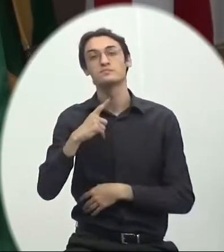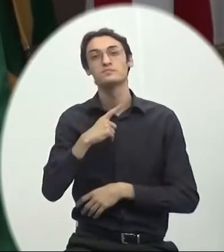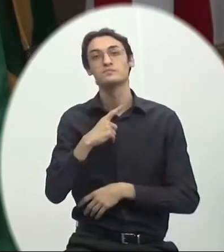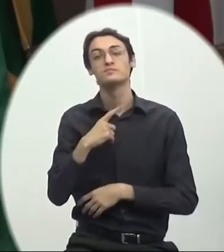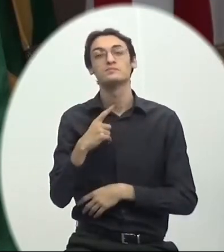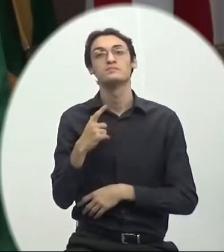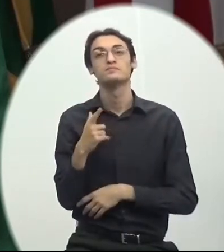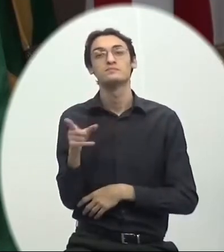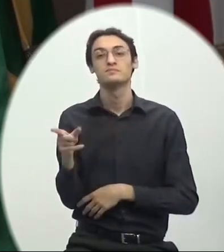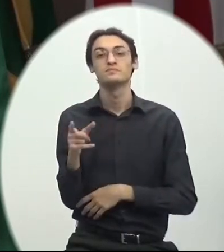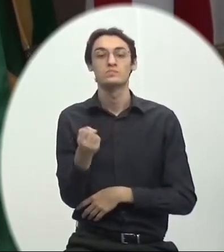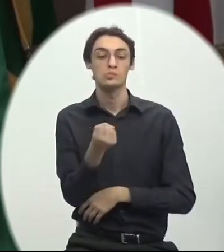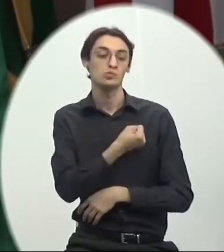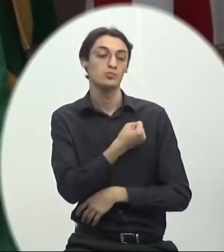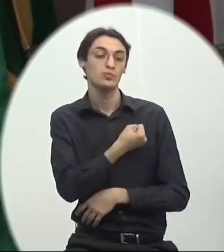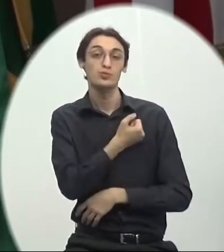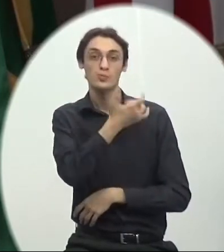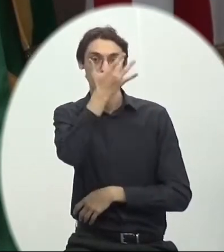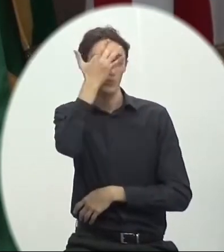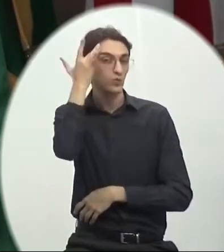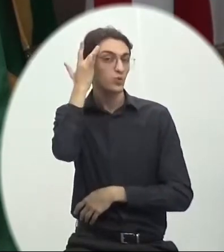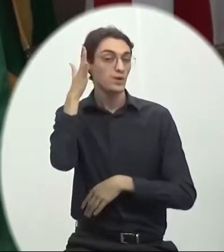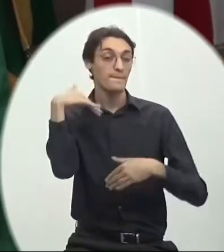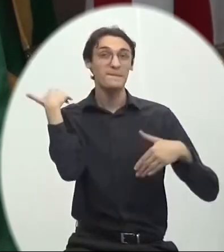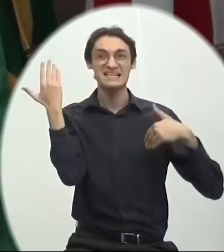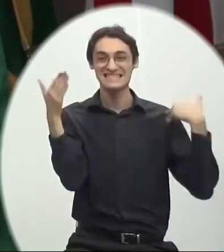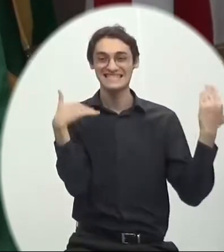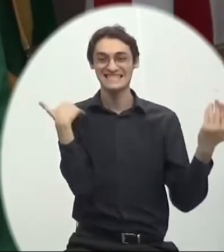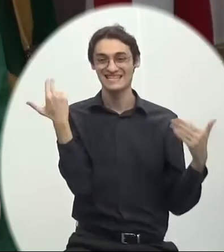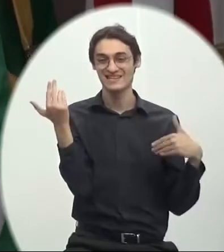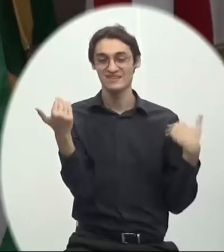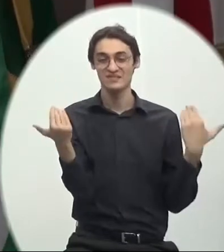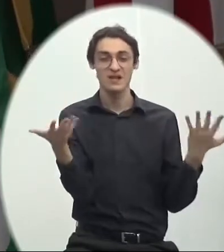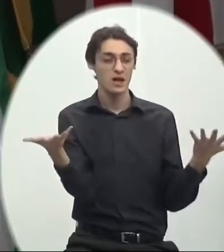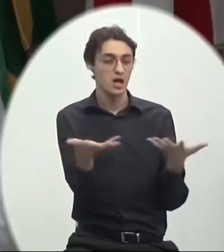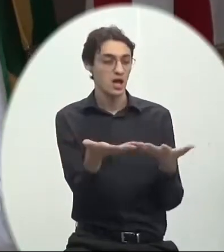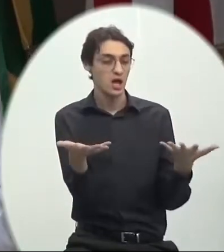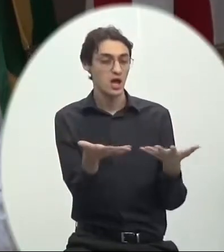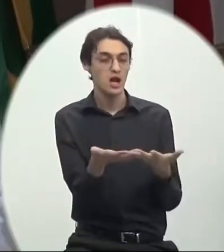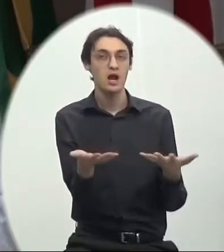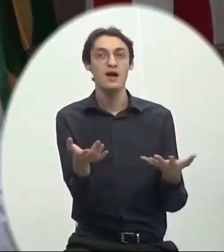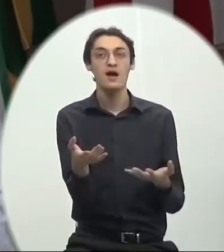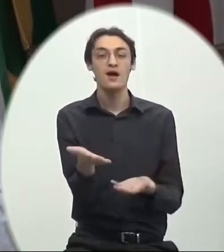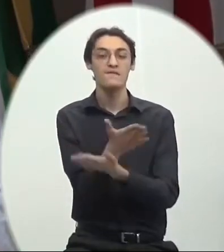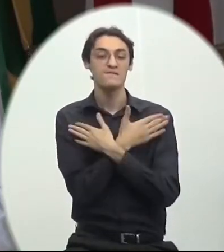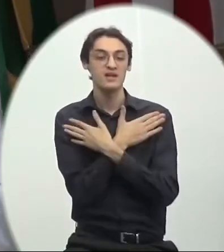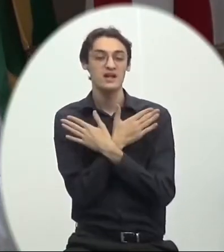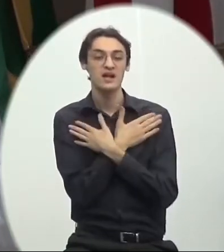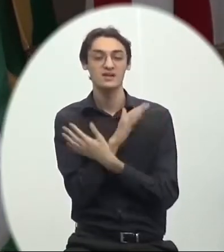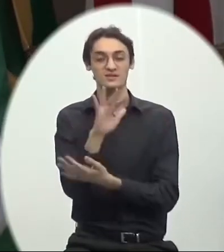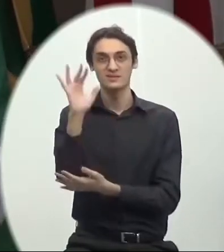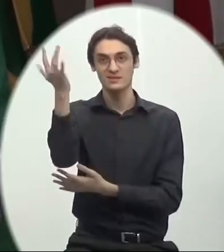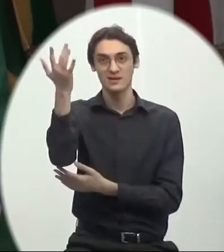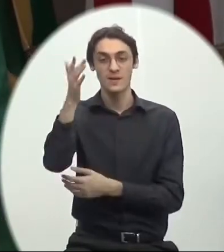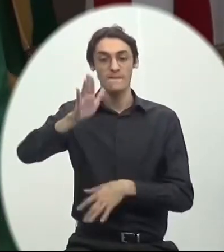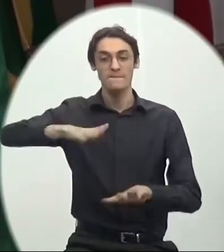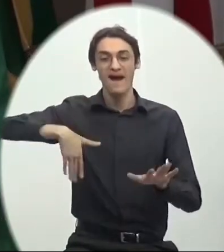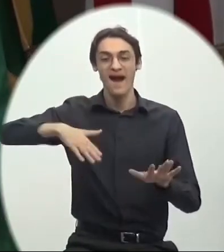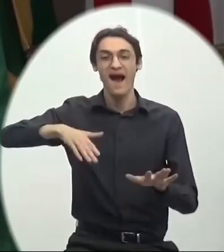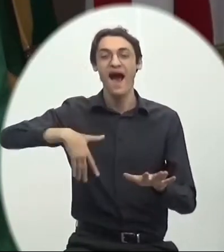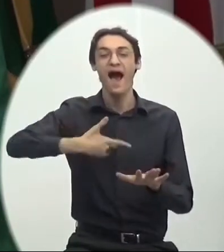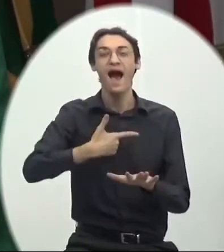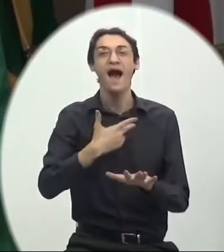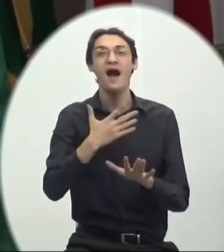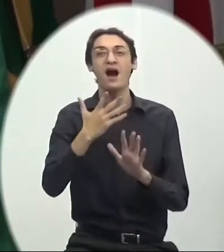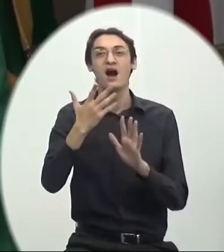por receber um número expressivo de turistas, principalmente nesse período agora de feriado que ocorreu, e praia, enfim,